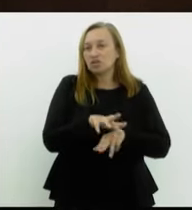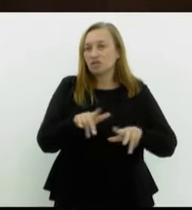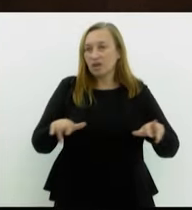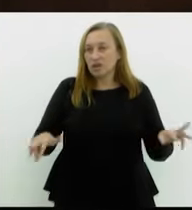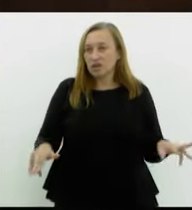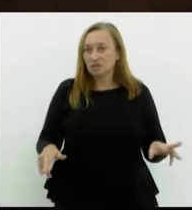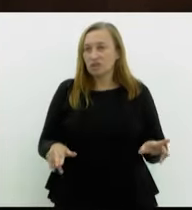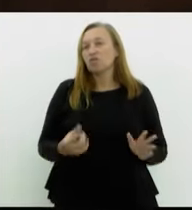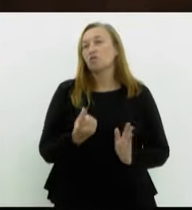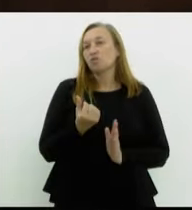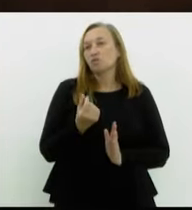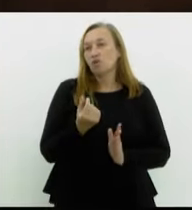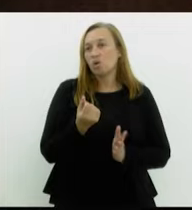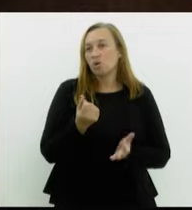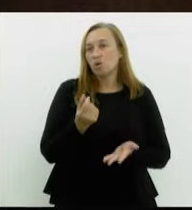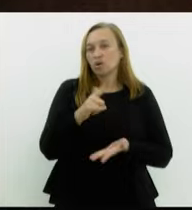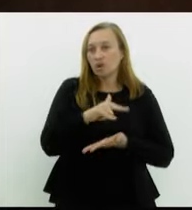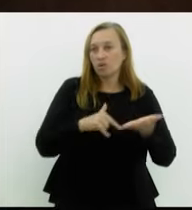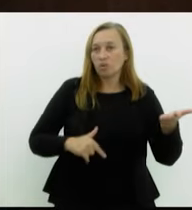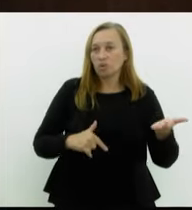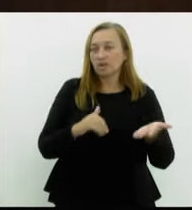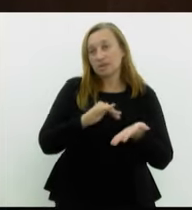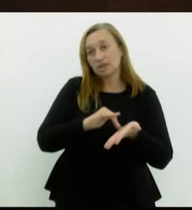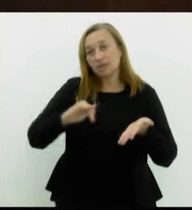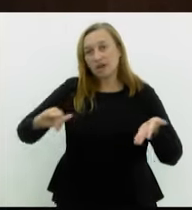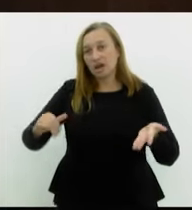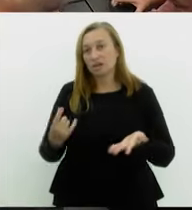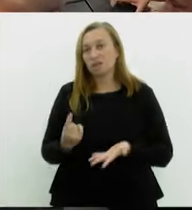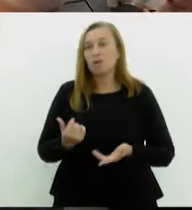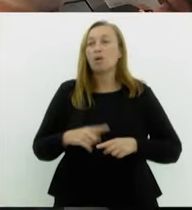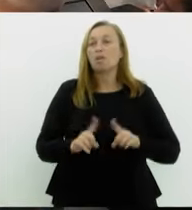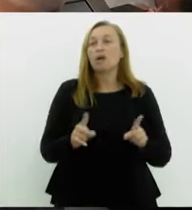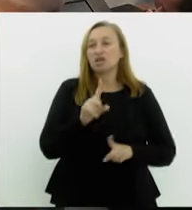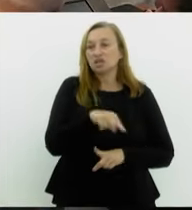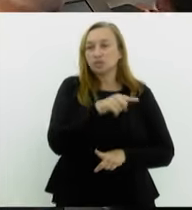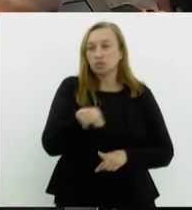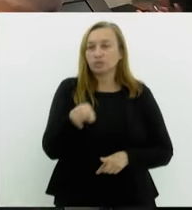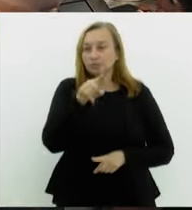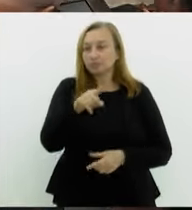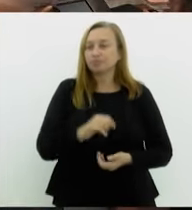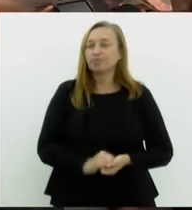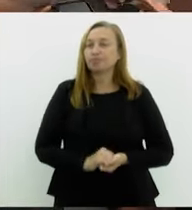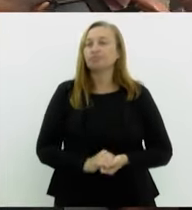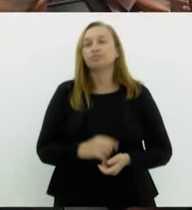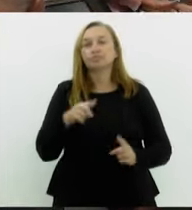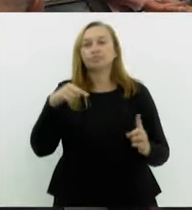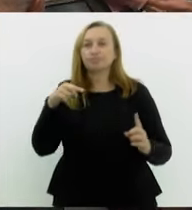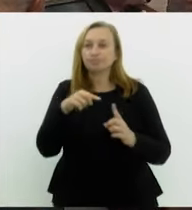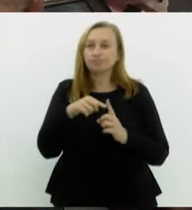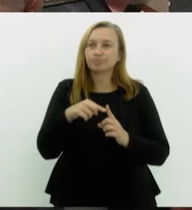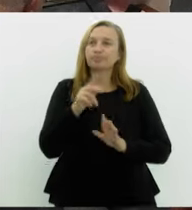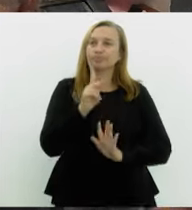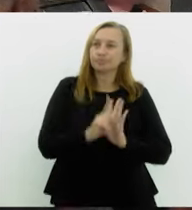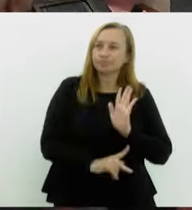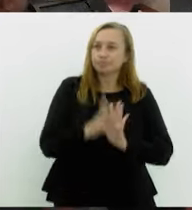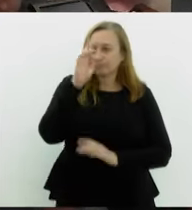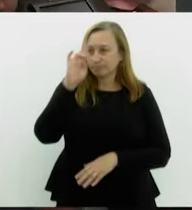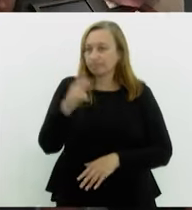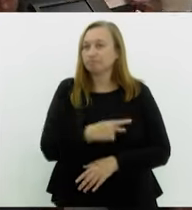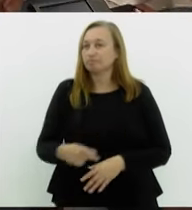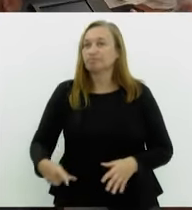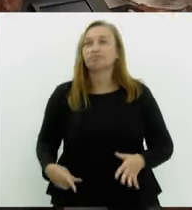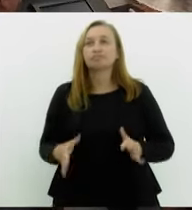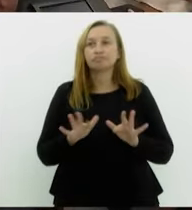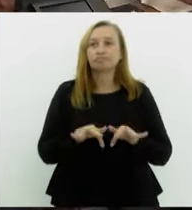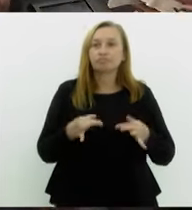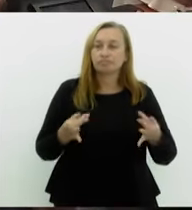sua conta, vir separado, entendeu? Mas excluindo ali a questão da CIP. O objetivo desse projeto, presidente, é muito